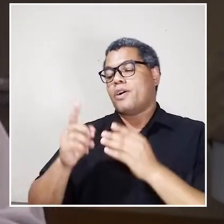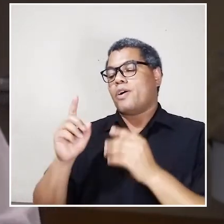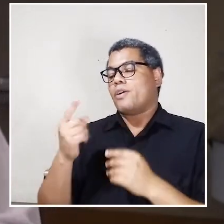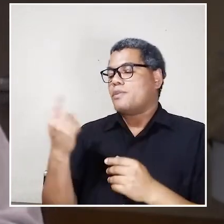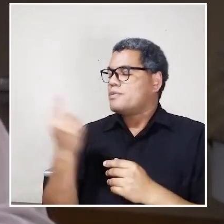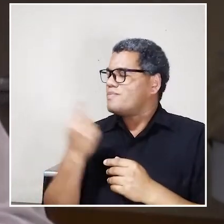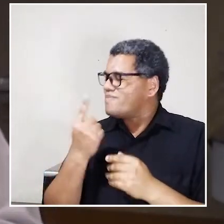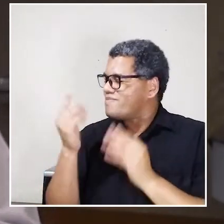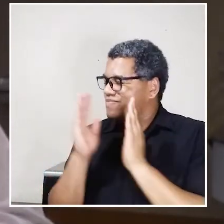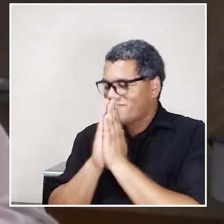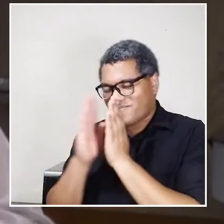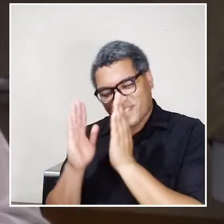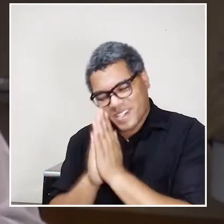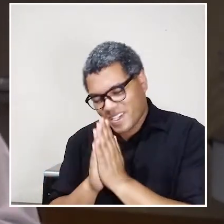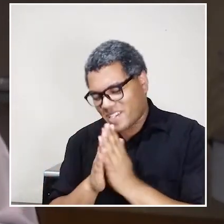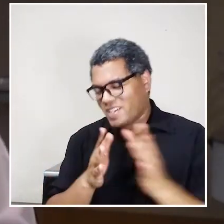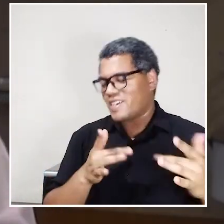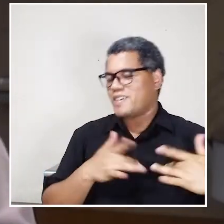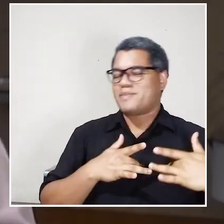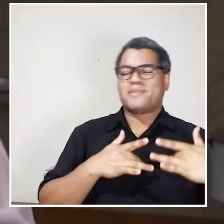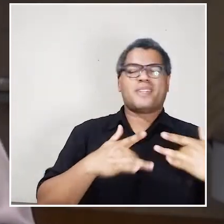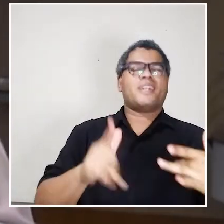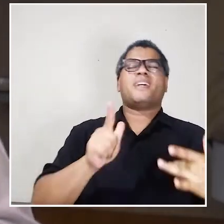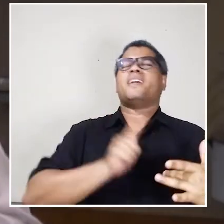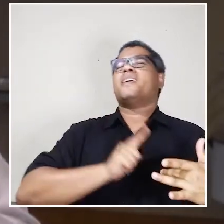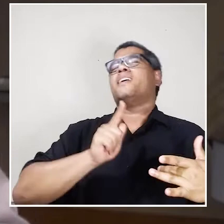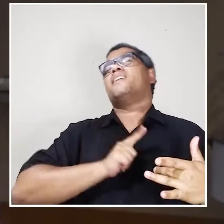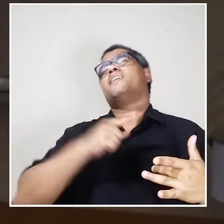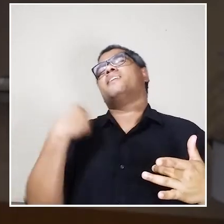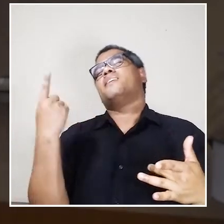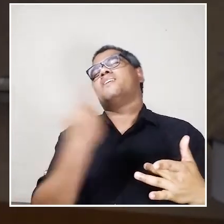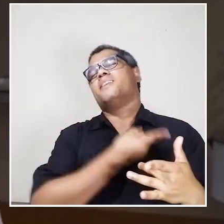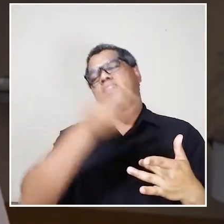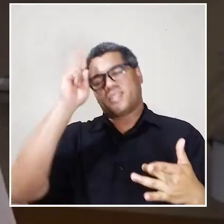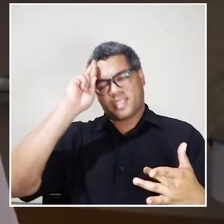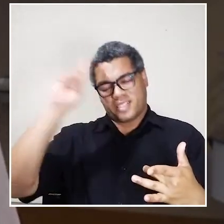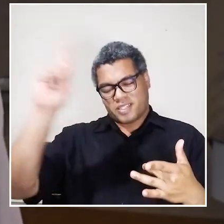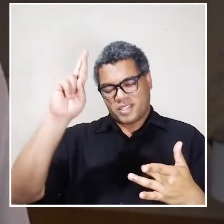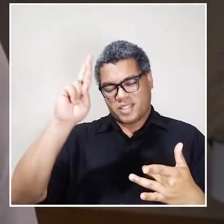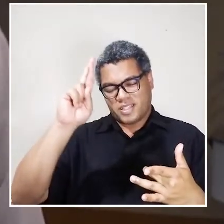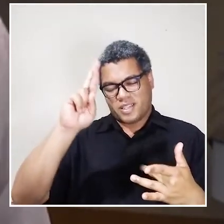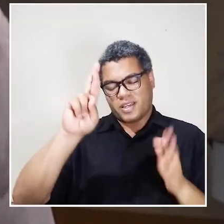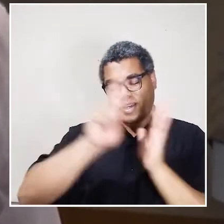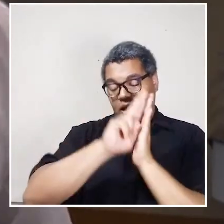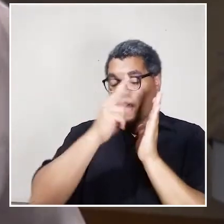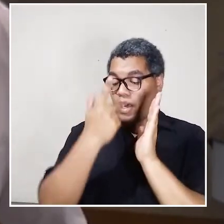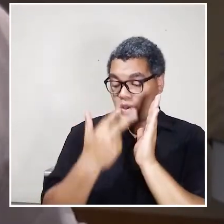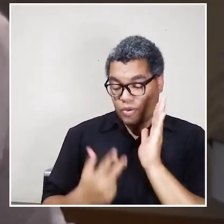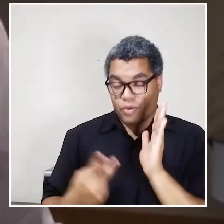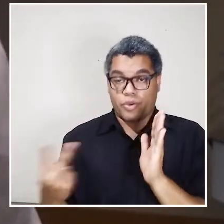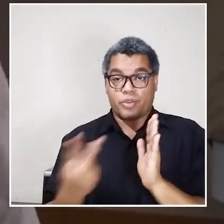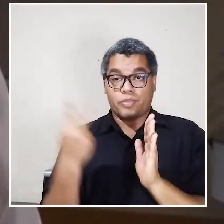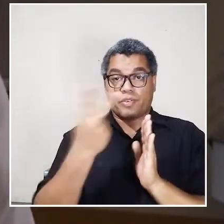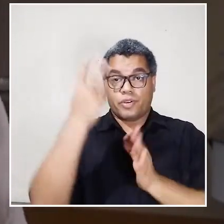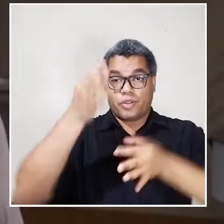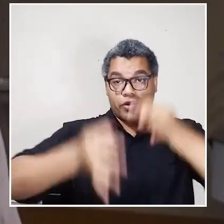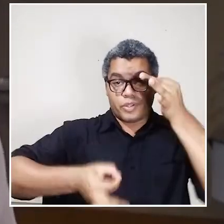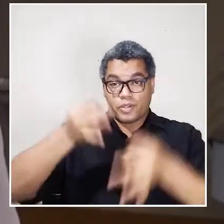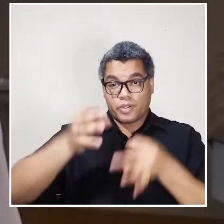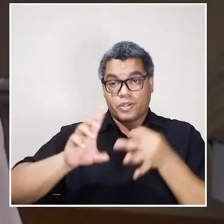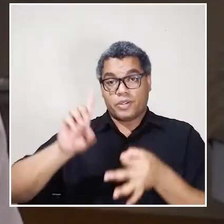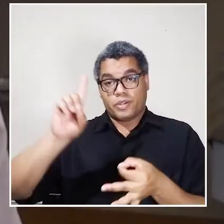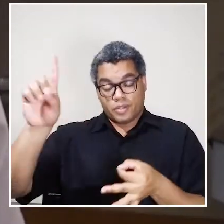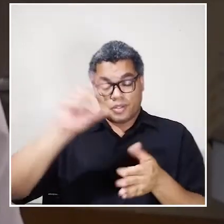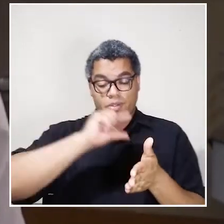de nós tem misericórdia. O profeta reconhece o valor do juízo divino, está lá no